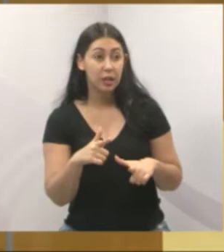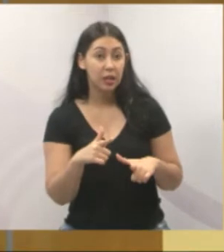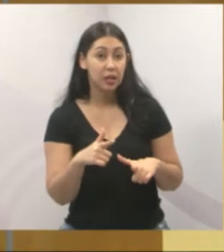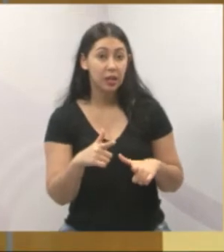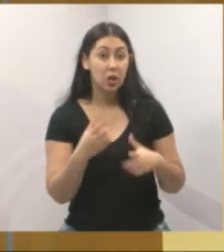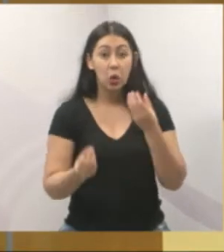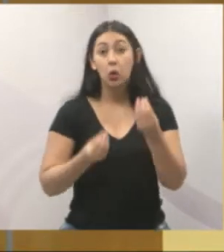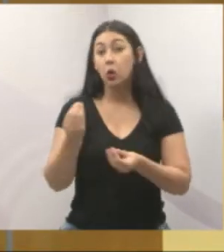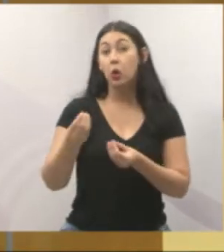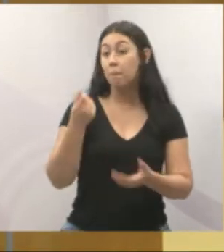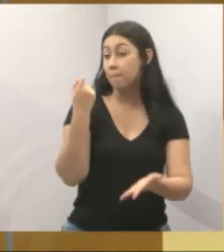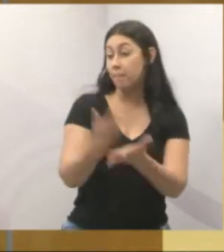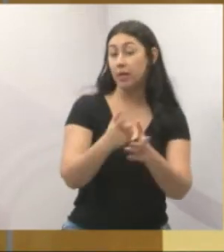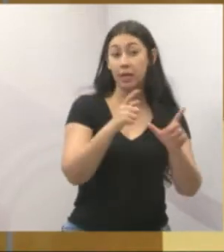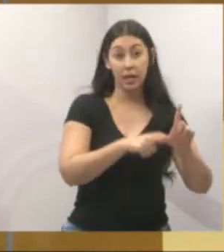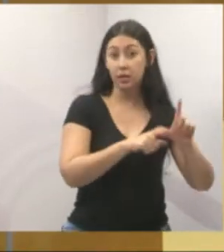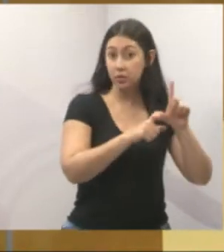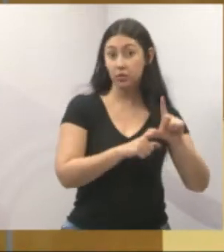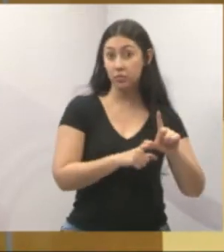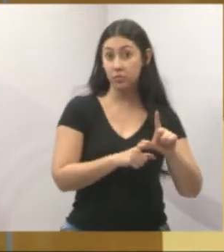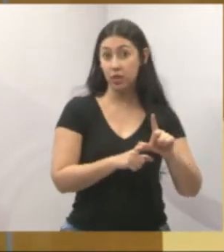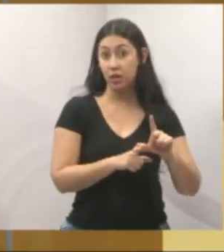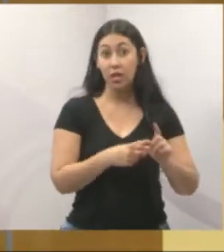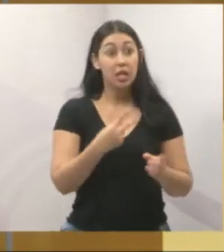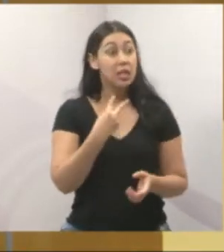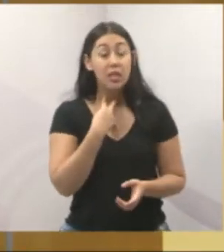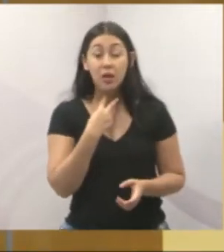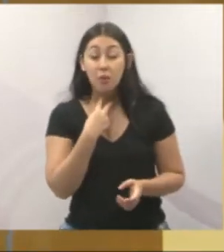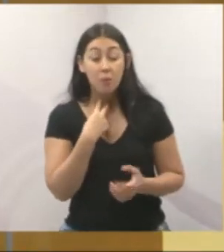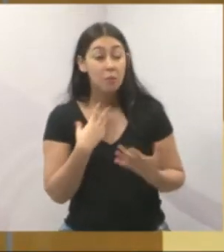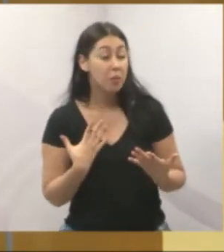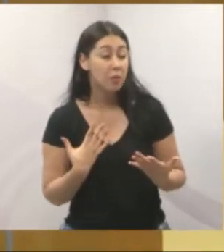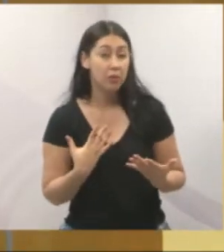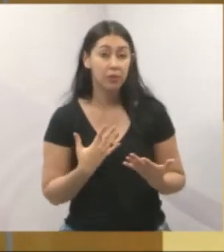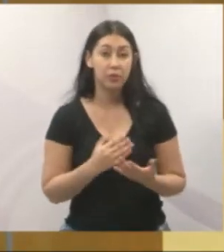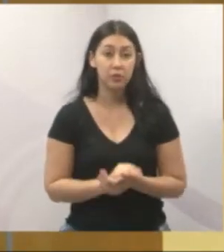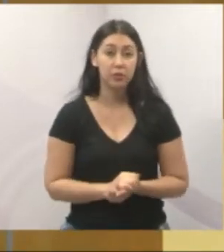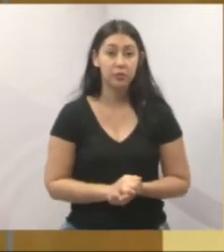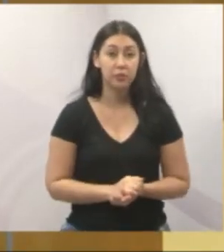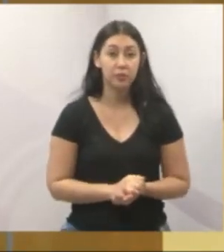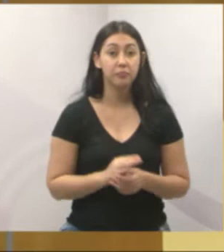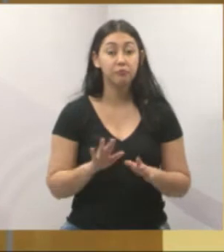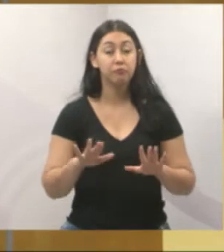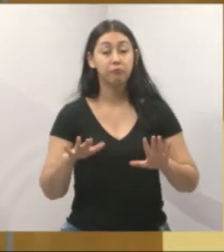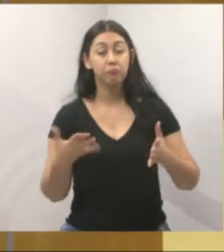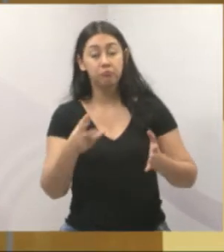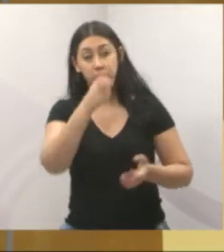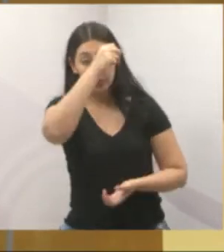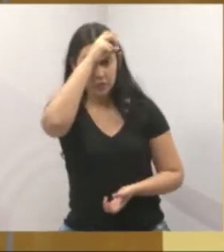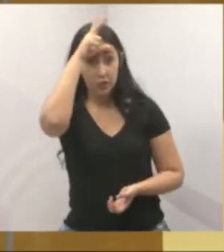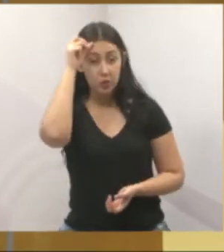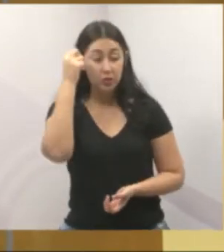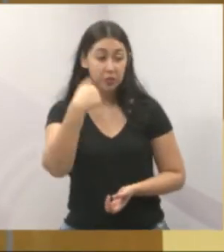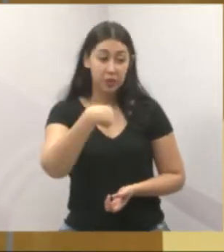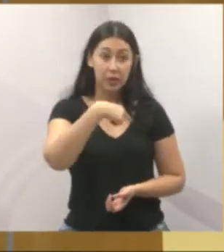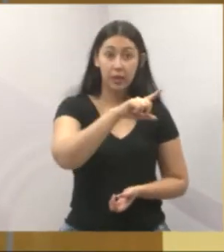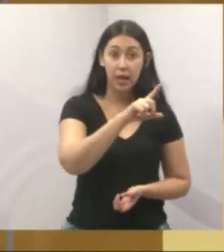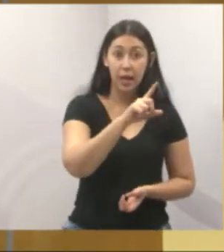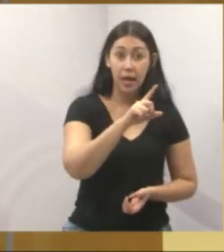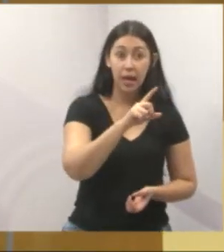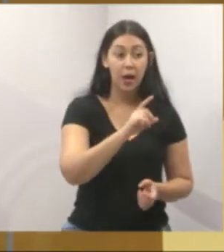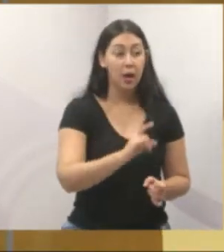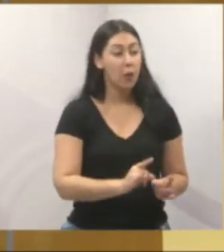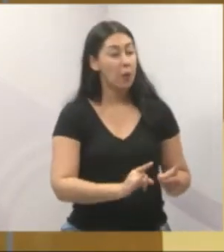com a prefeitura, jamais poderia sequer participar de uma licitação. E aí, a prefeitura vai lá, reforma o